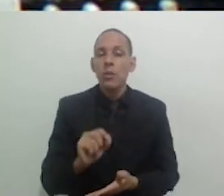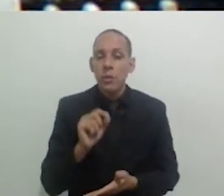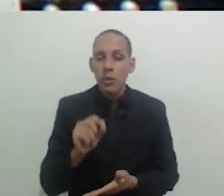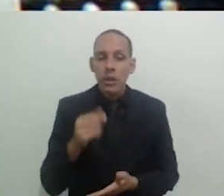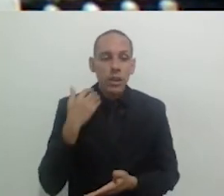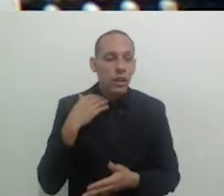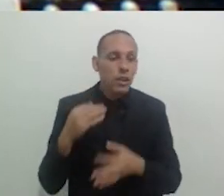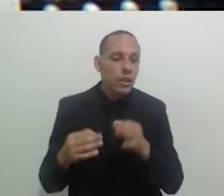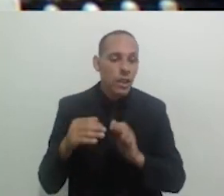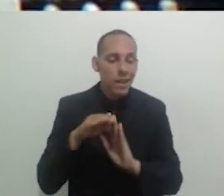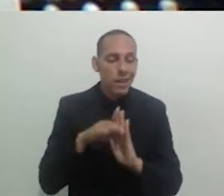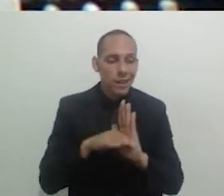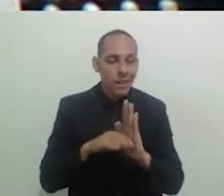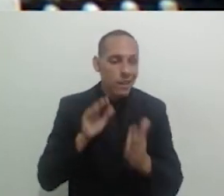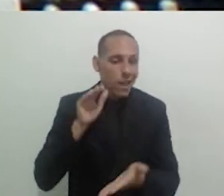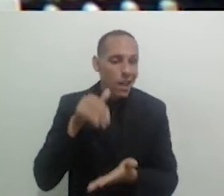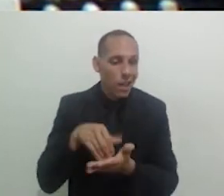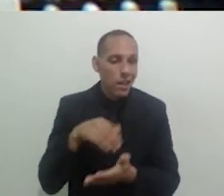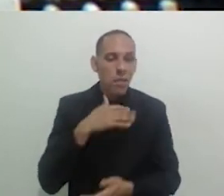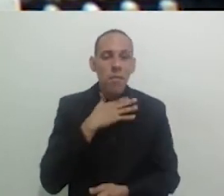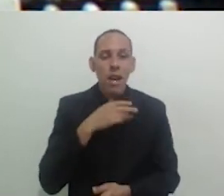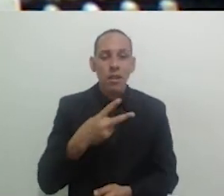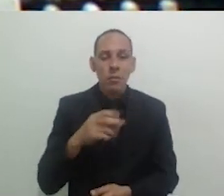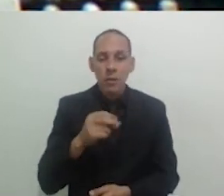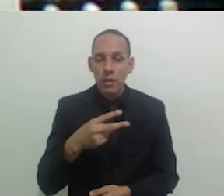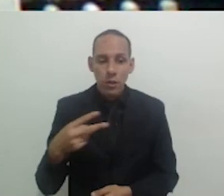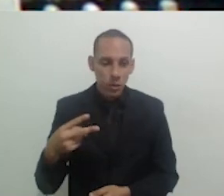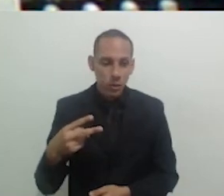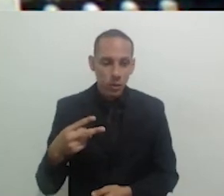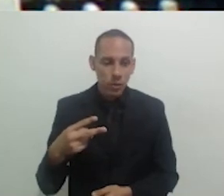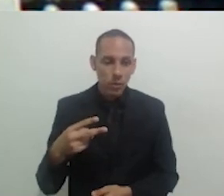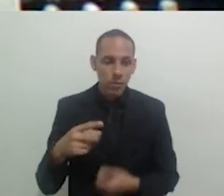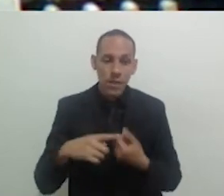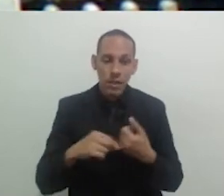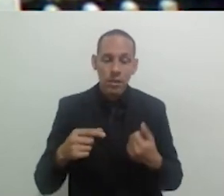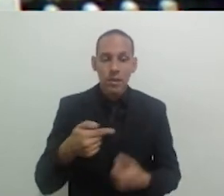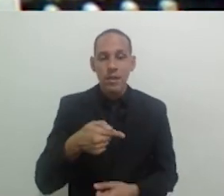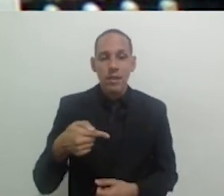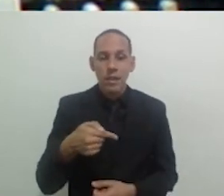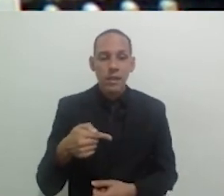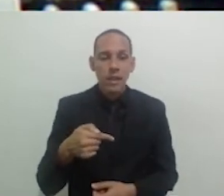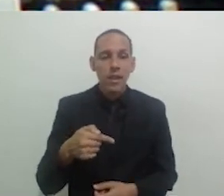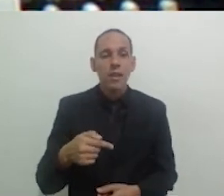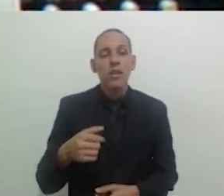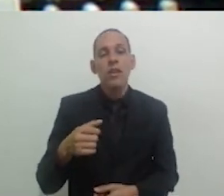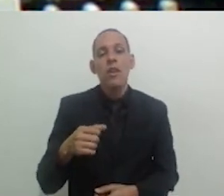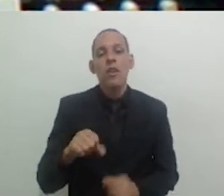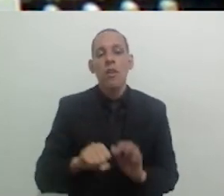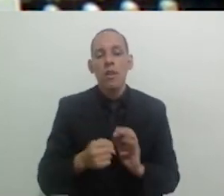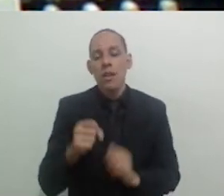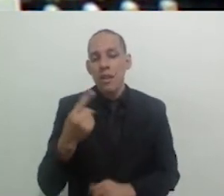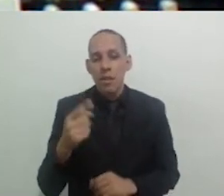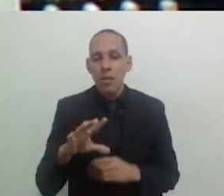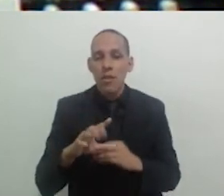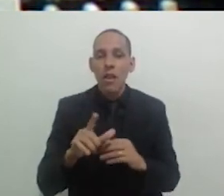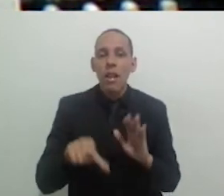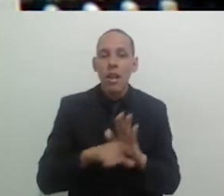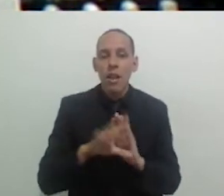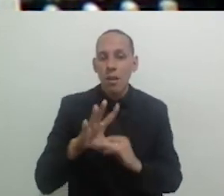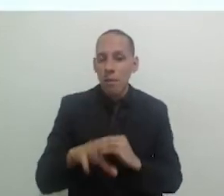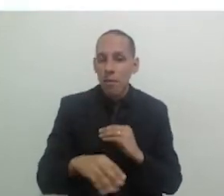de 2022, nos termos do artigo 77 e 81 da Lei Complementar 643, de 21 de dezembro de